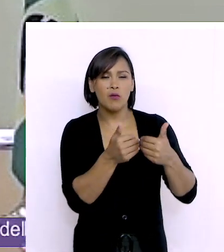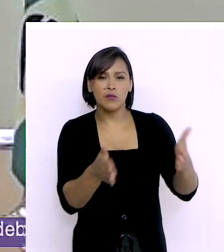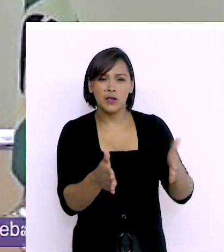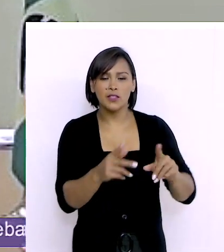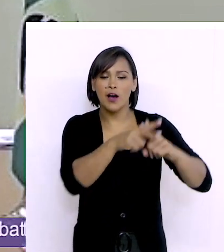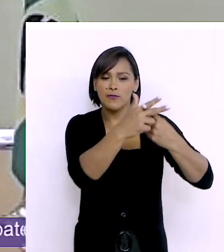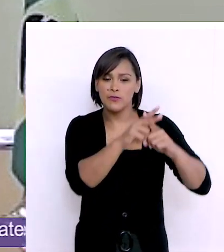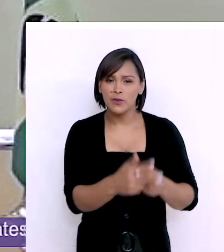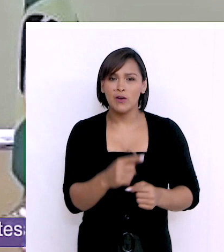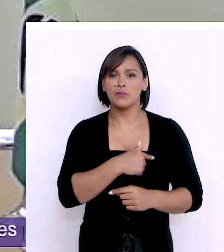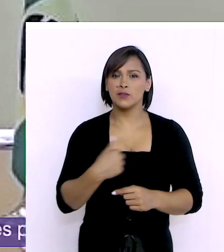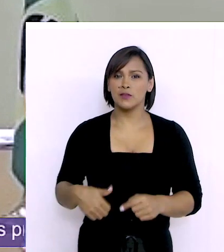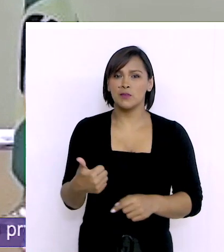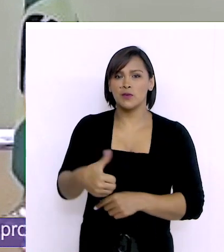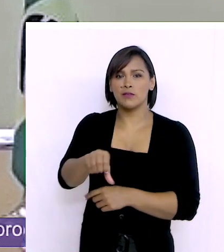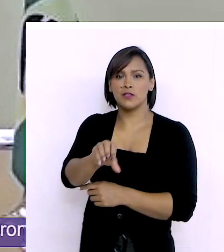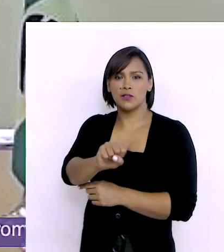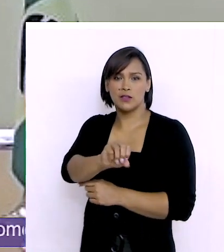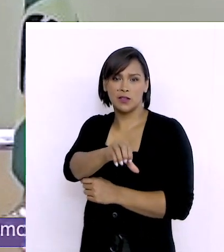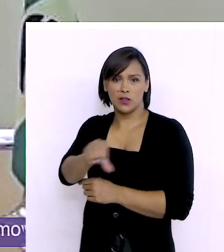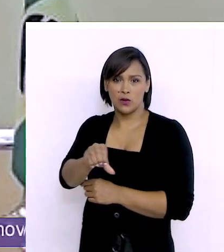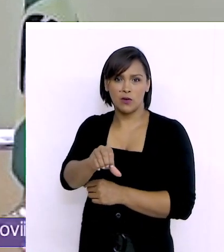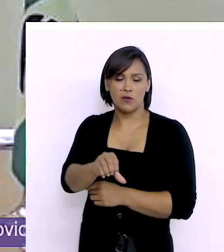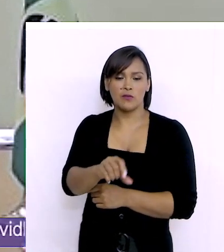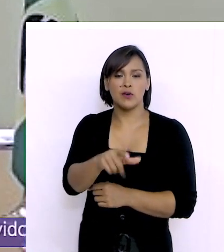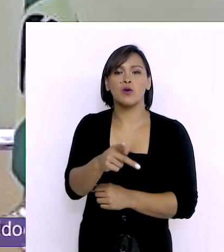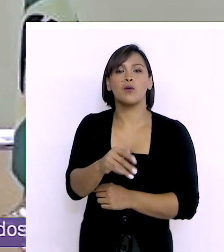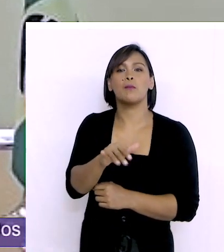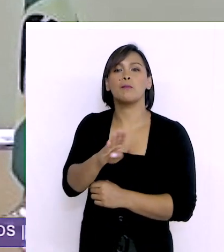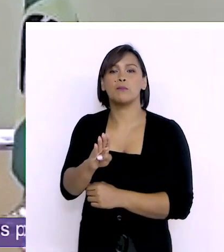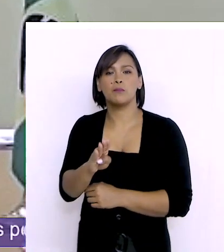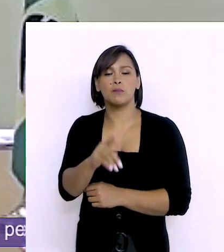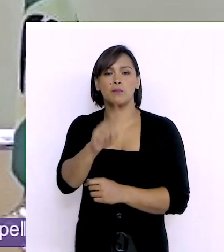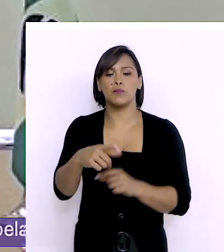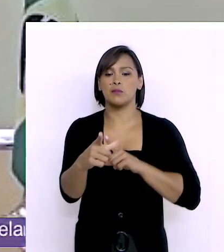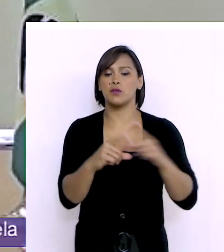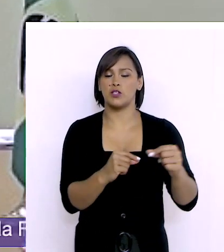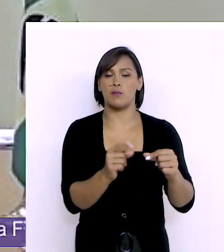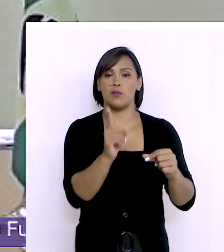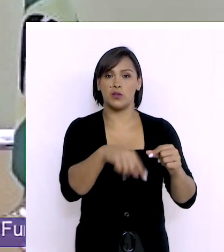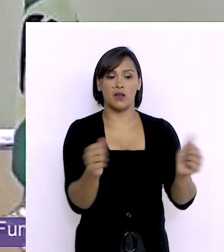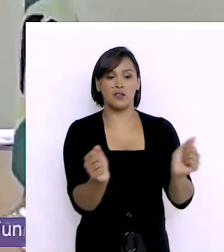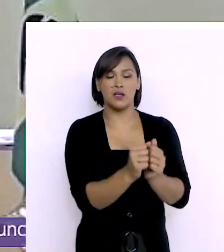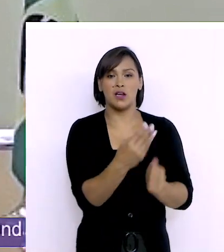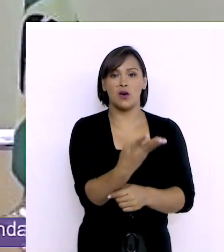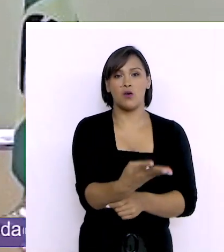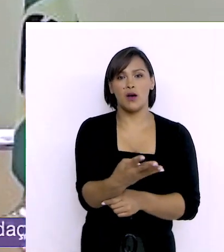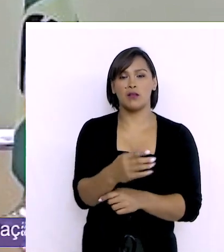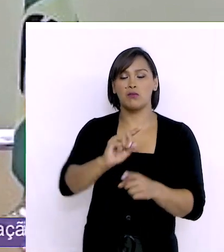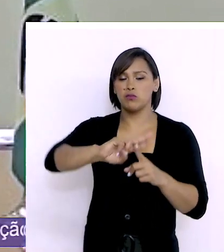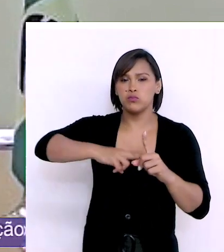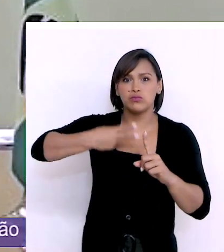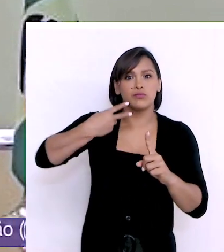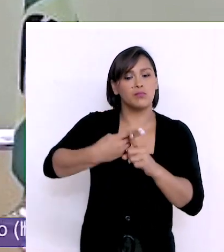na China, em 1979, o PIB japonês era 4 vezes maior